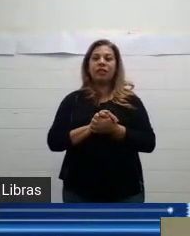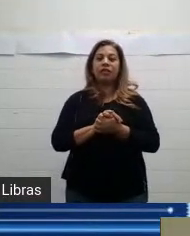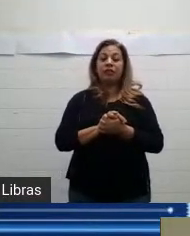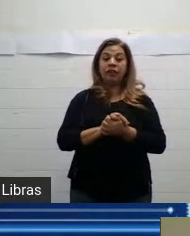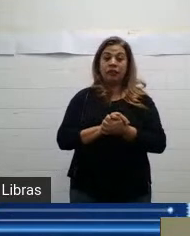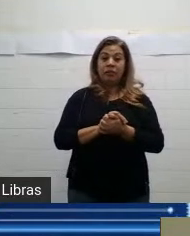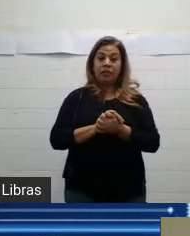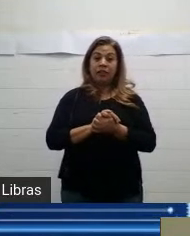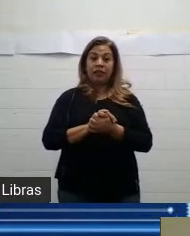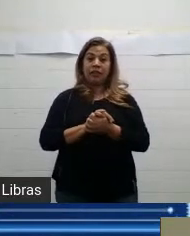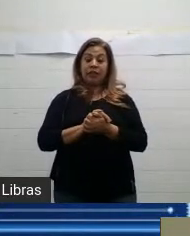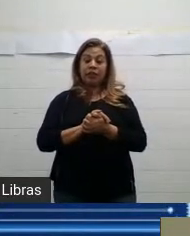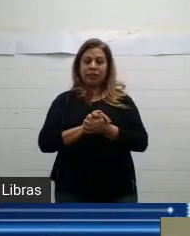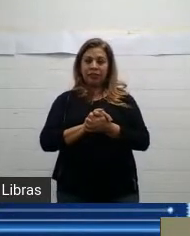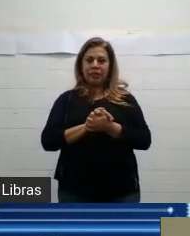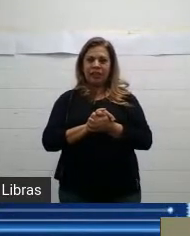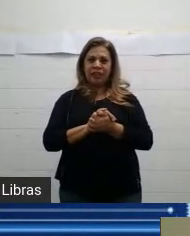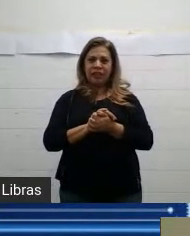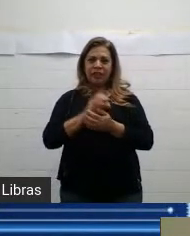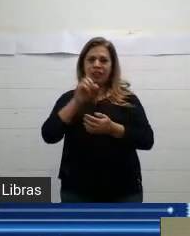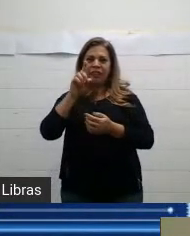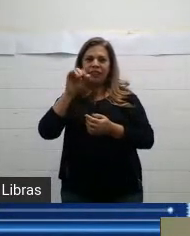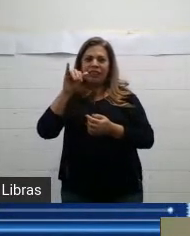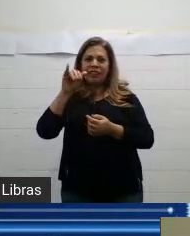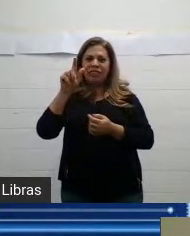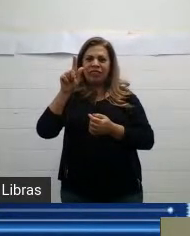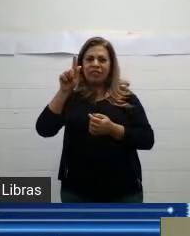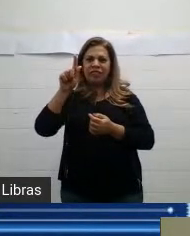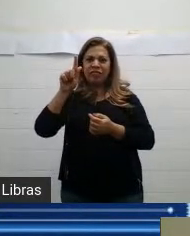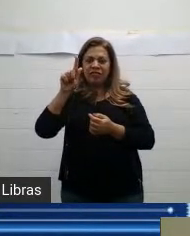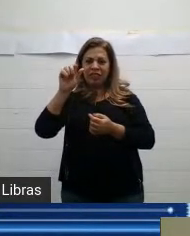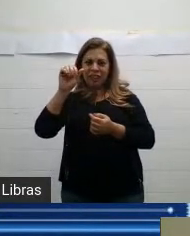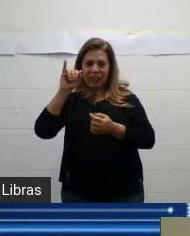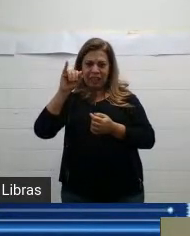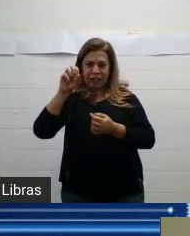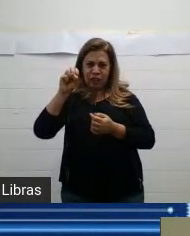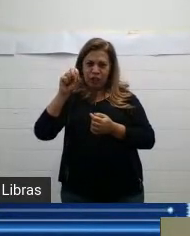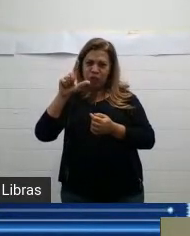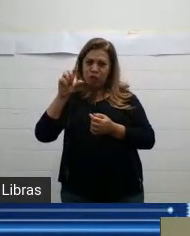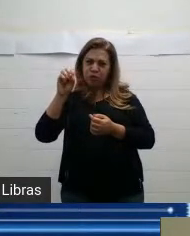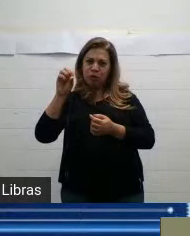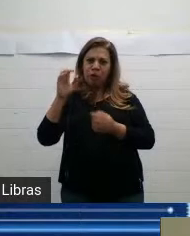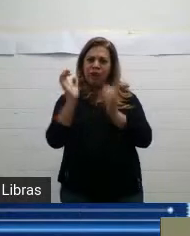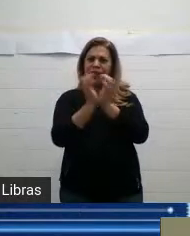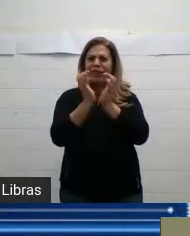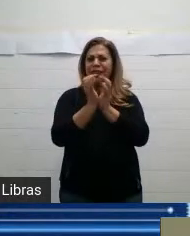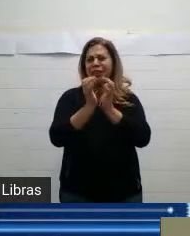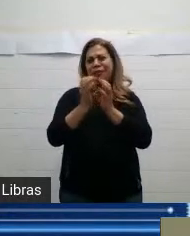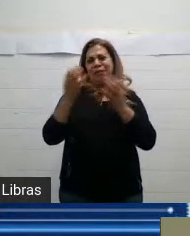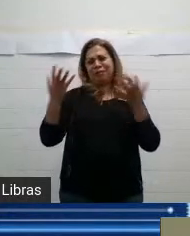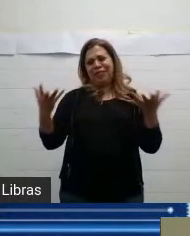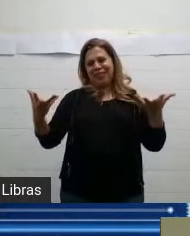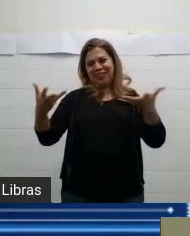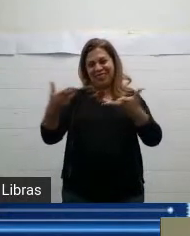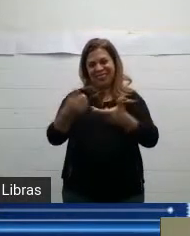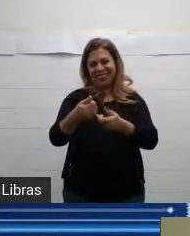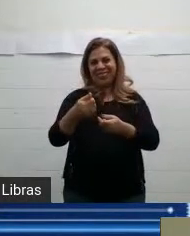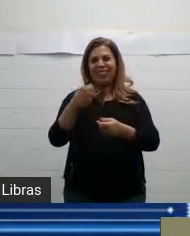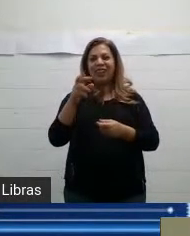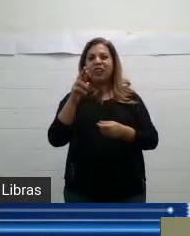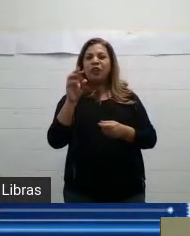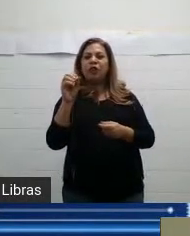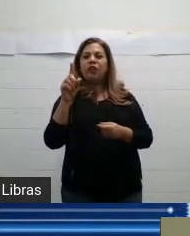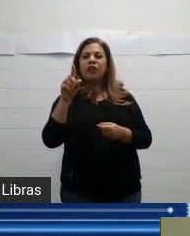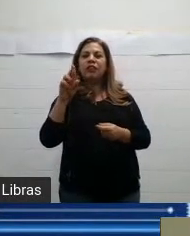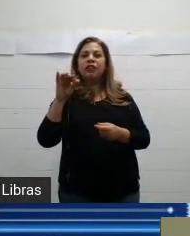Djailson Ferraz, Deus vos abençoe, essa equipe brilhante, então, muito obrigada. Rodrigo, mais uma pergunta para a Ieda e